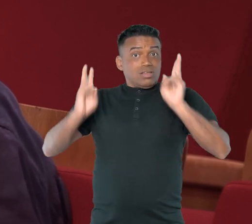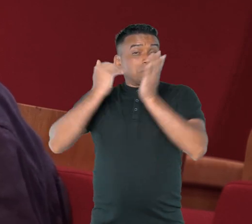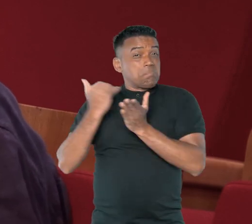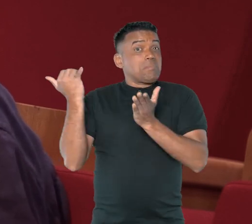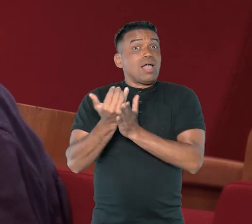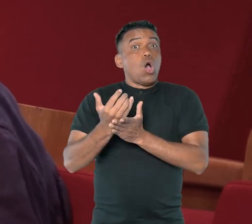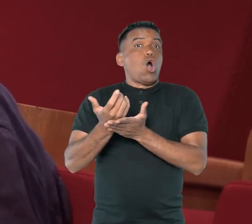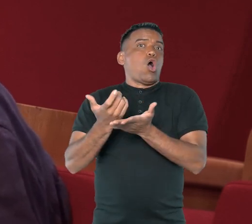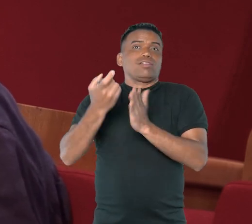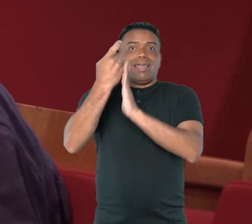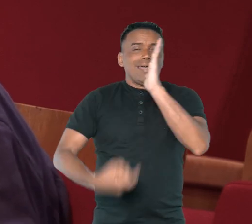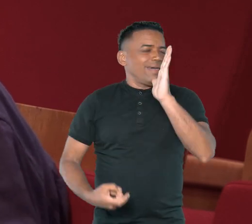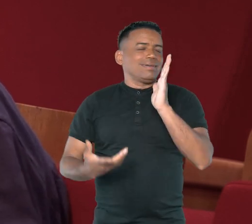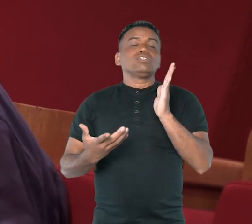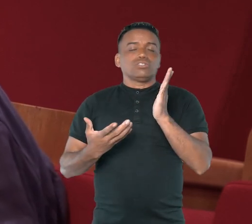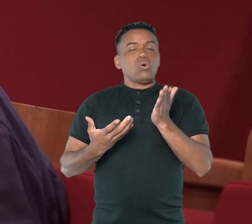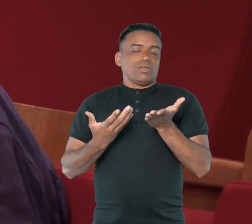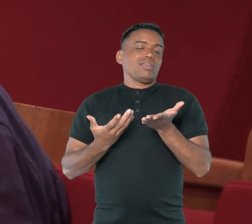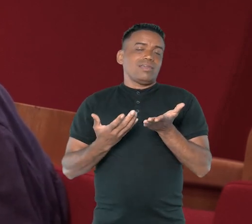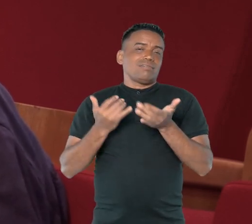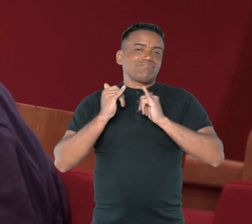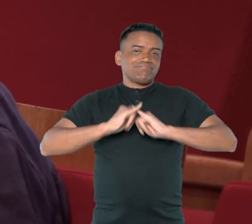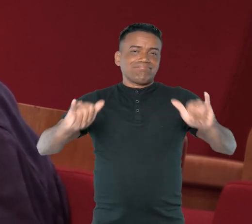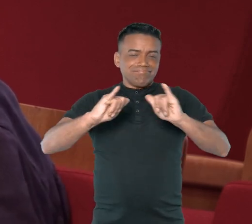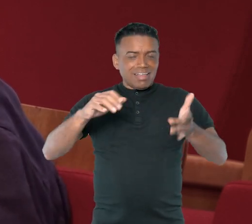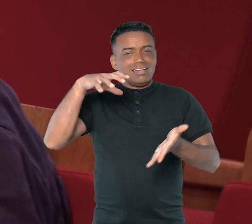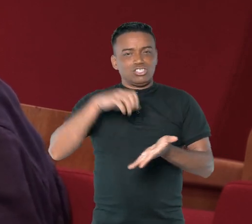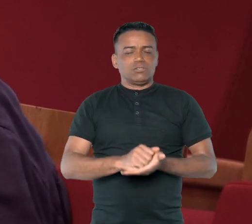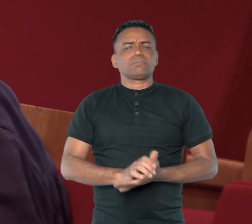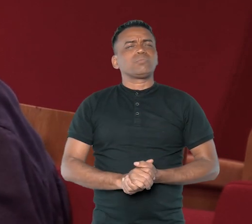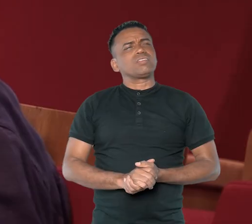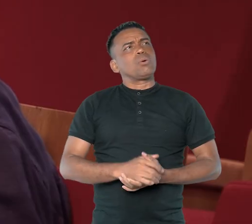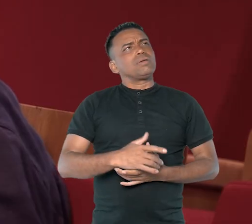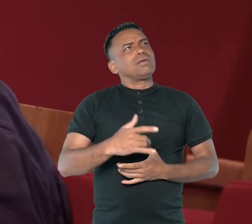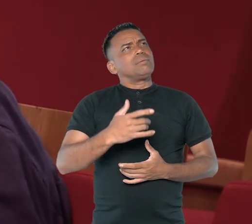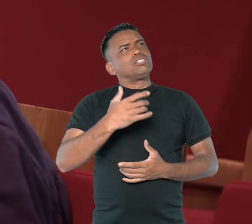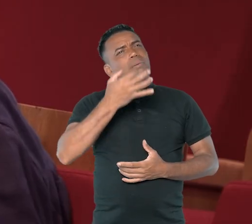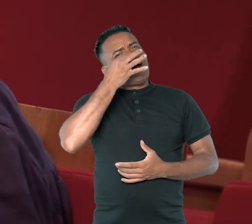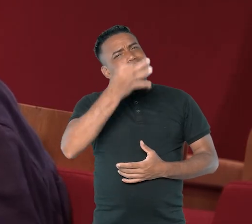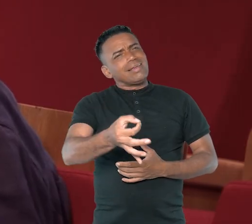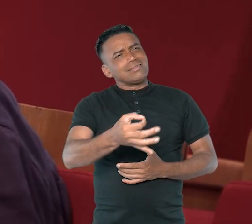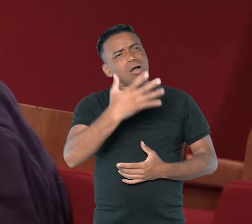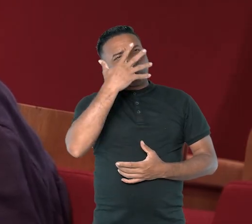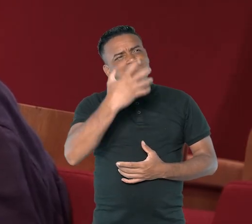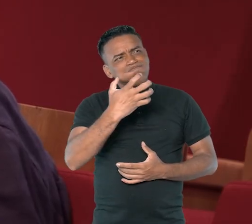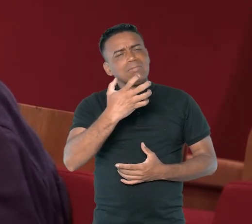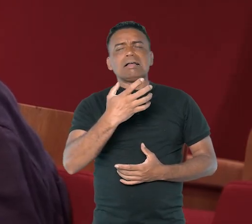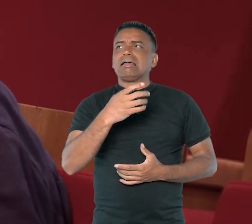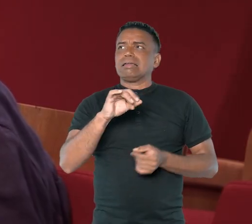na edição. Então, eu queria fazer esse registro. Mas me chama a atenção, Daniela, que, de certa